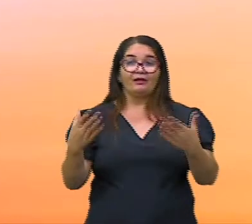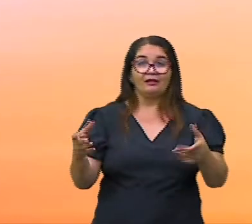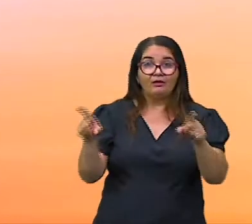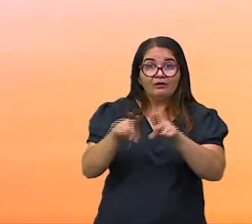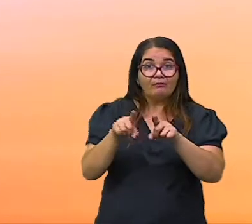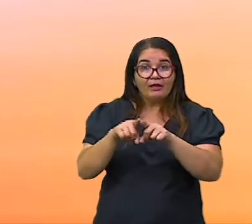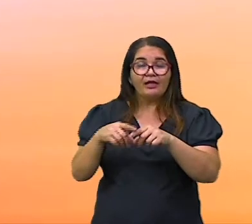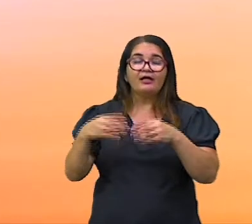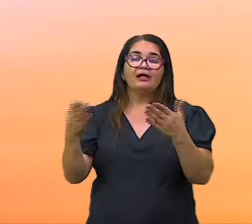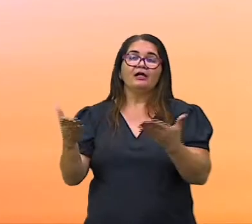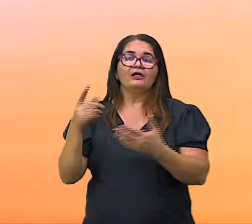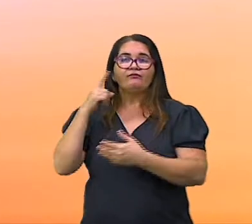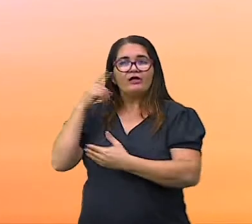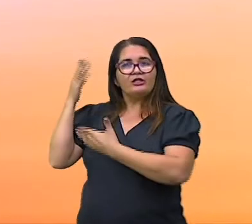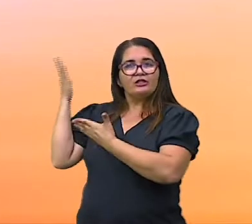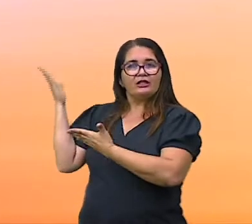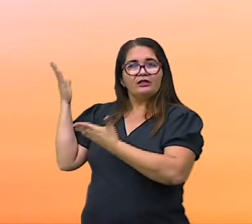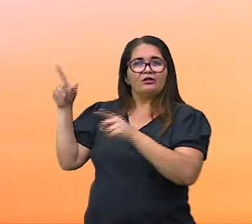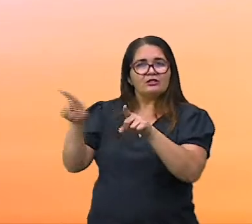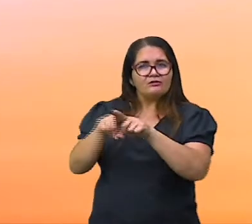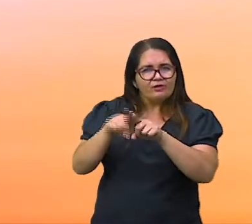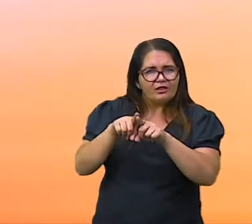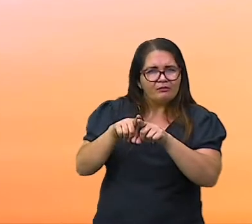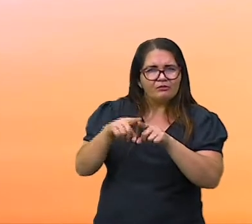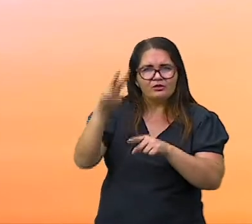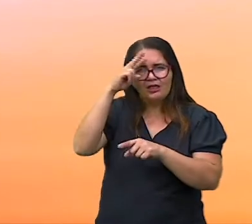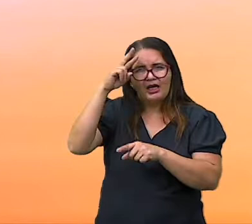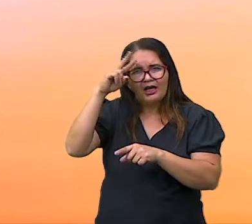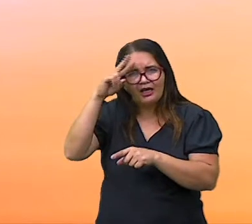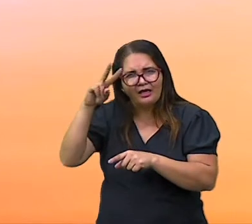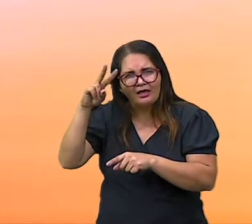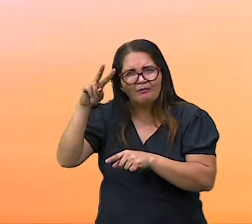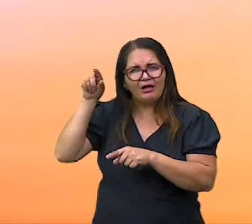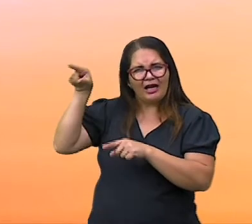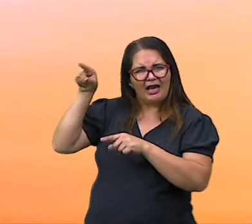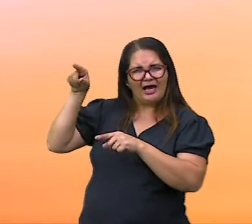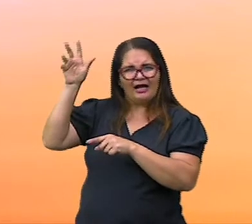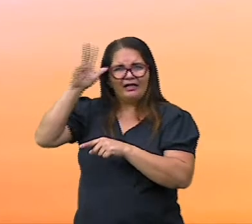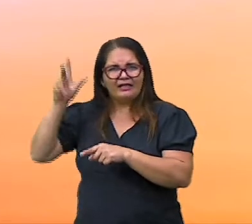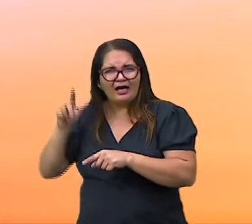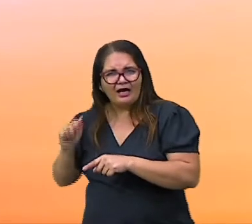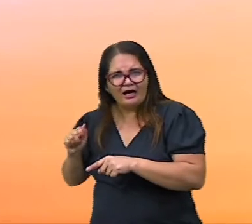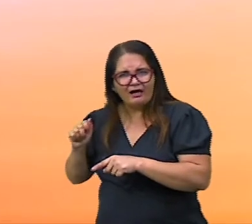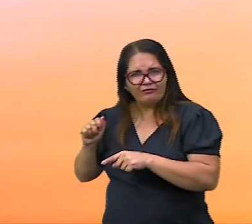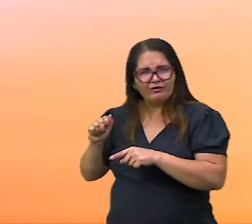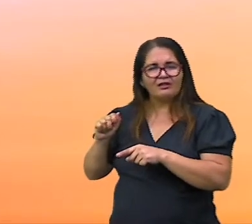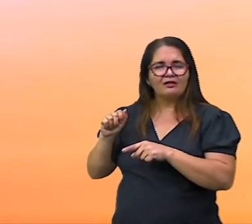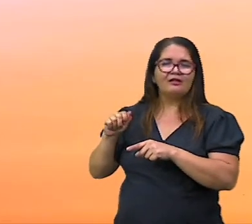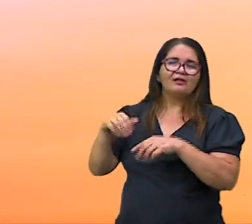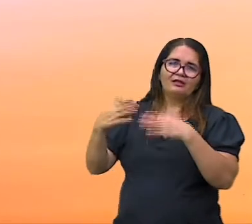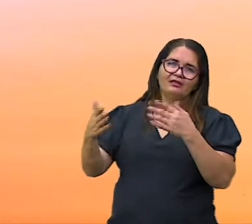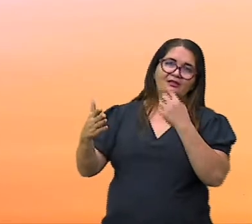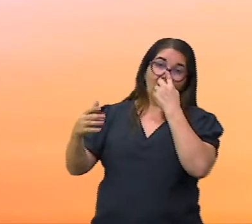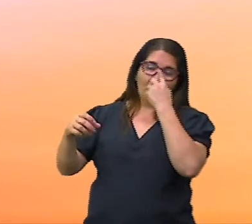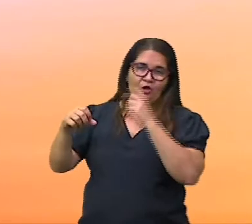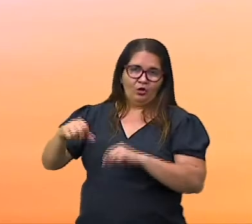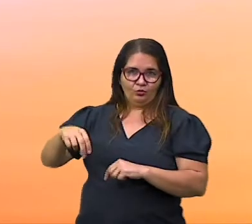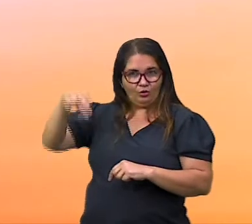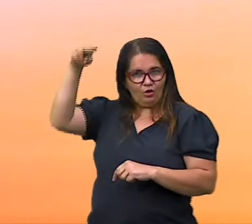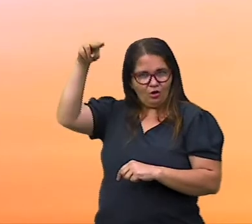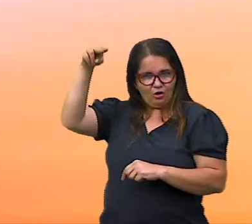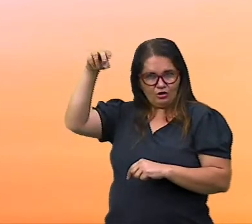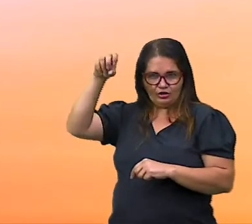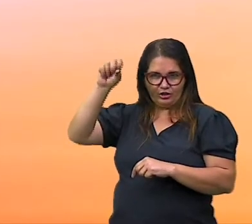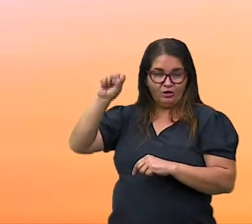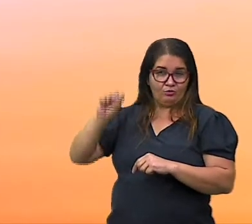dos gregos a partir do período arcaico no século 8 a.C., e com isso os gregos